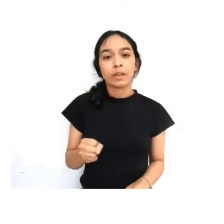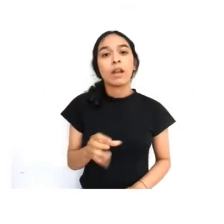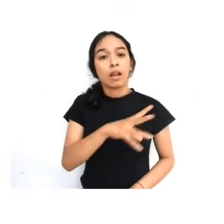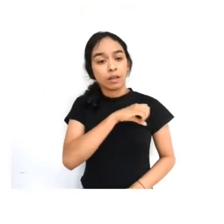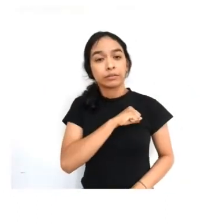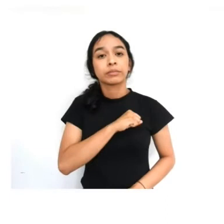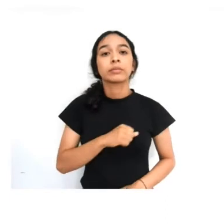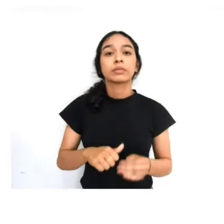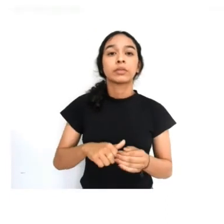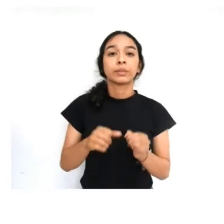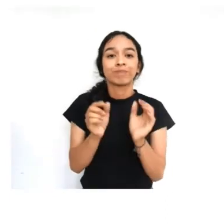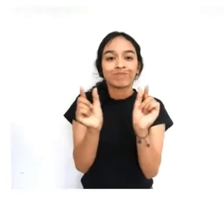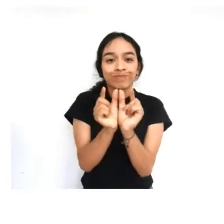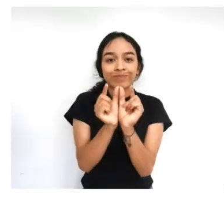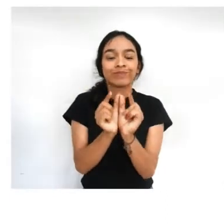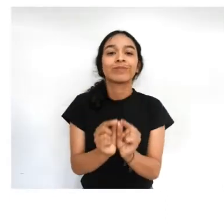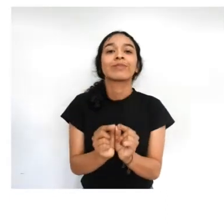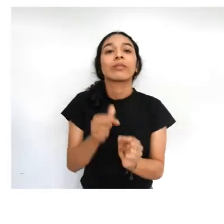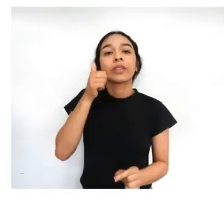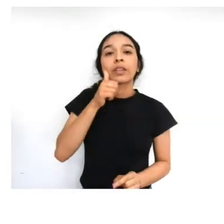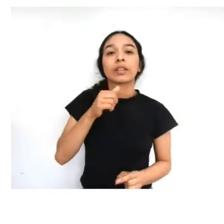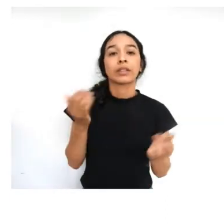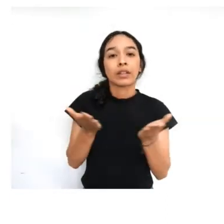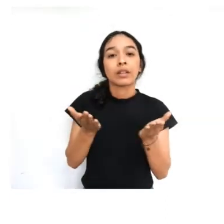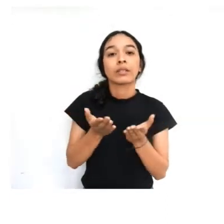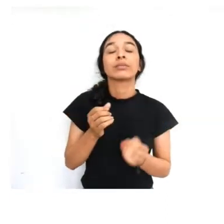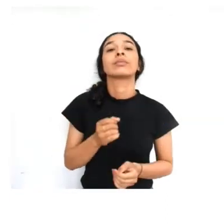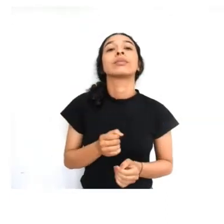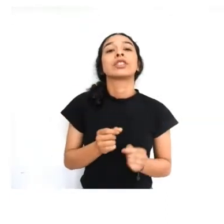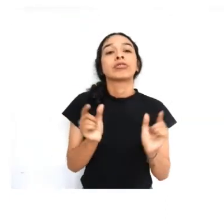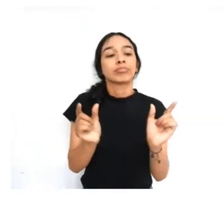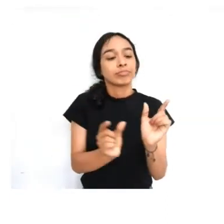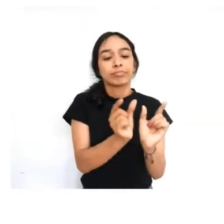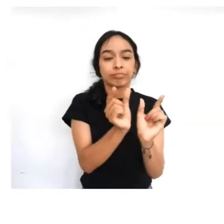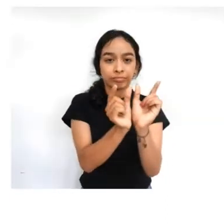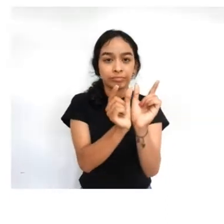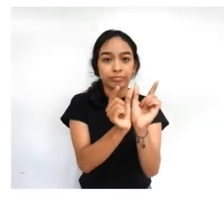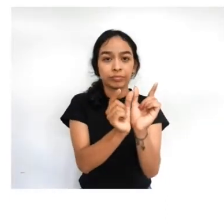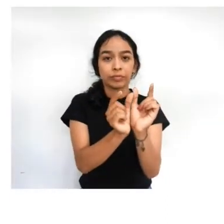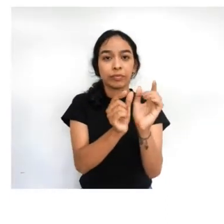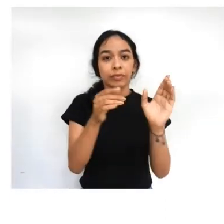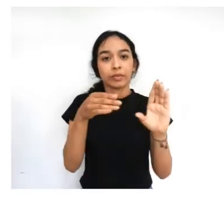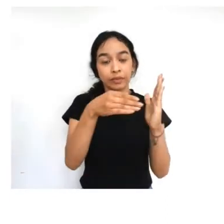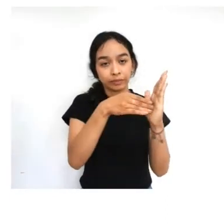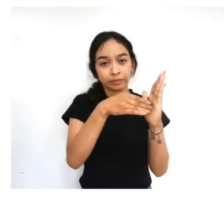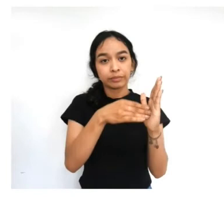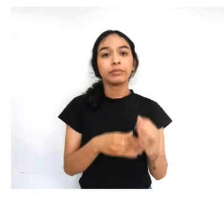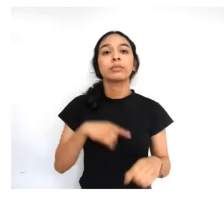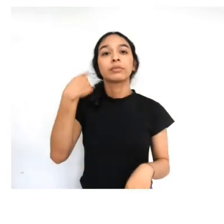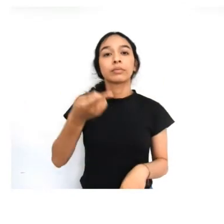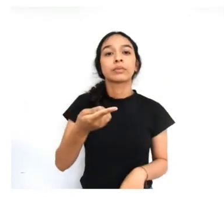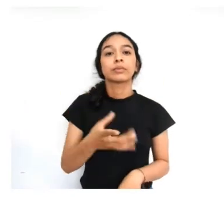exemplo. Poetan está no começo da frase, amate está no meio,